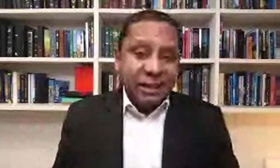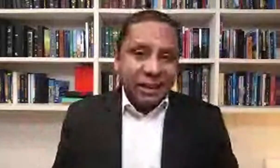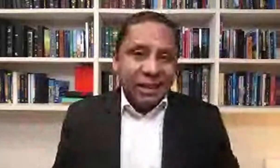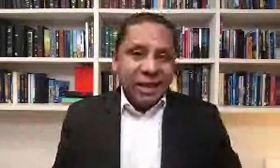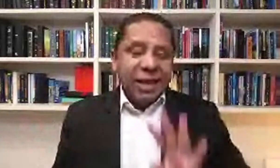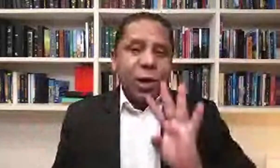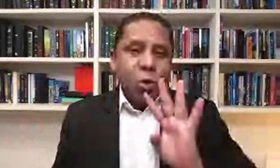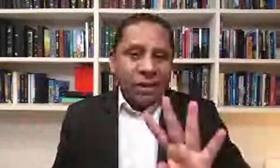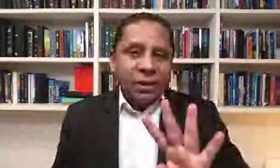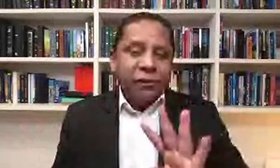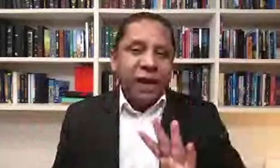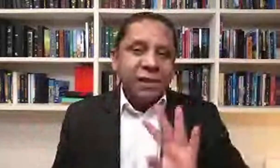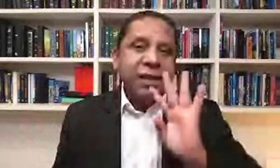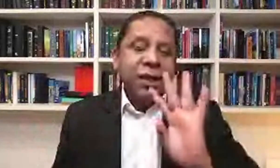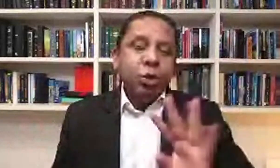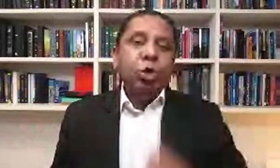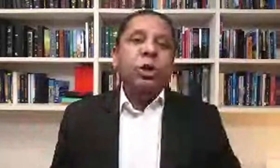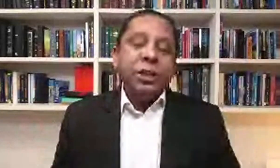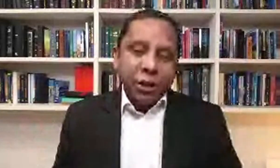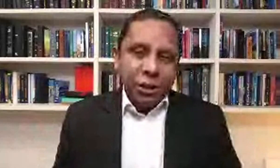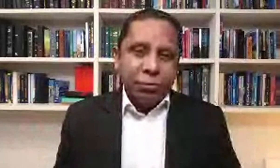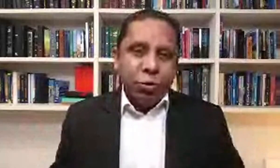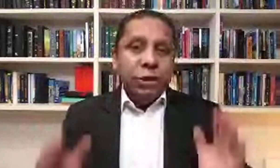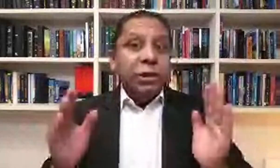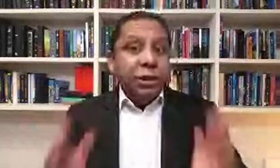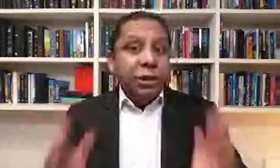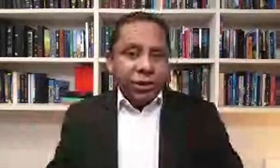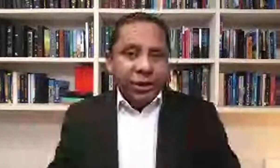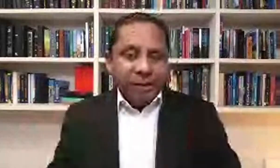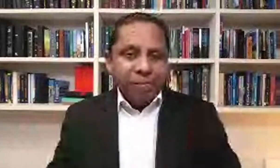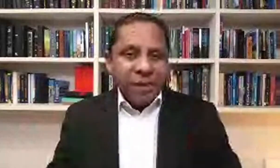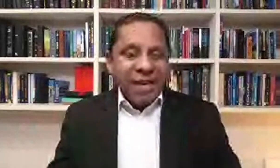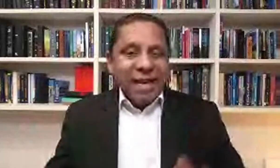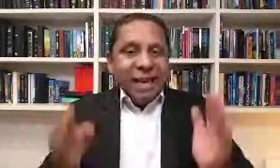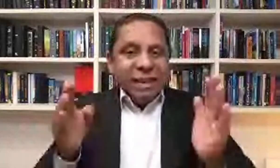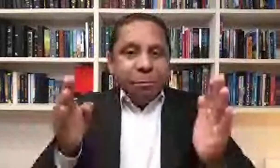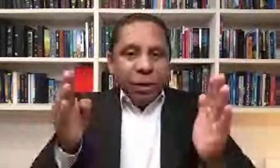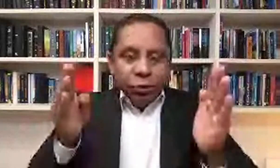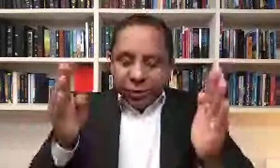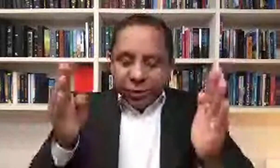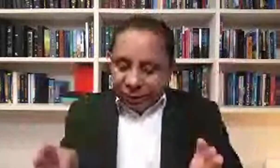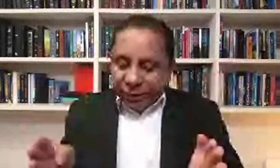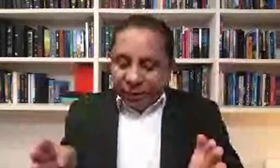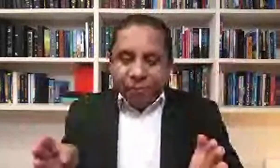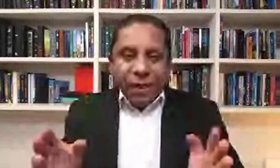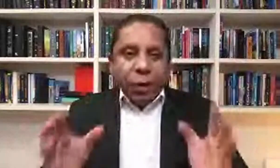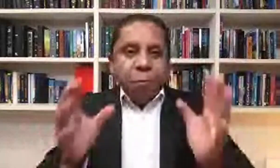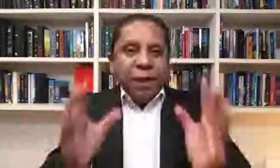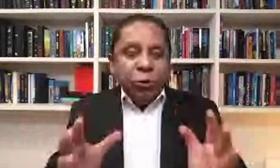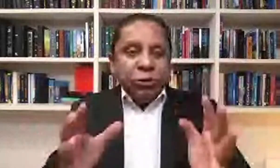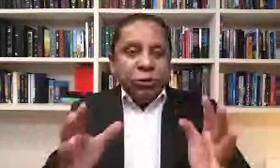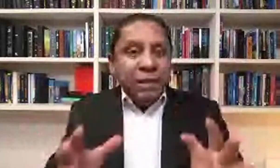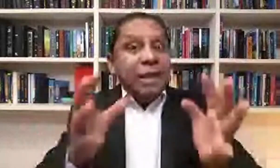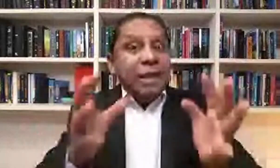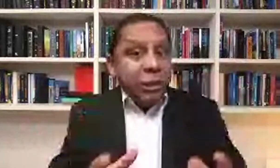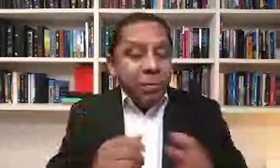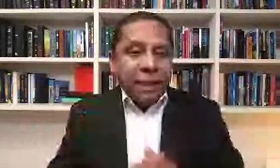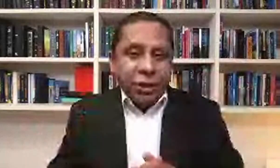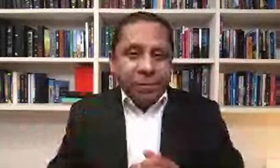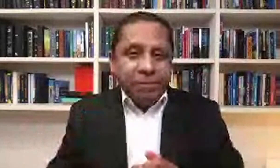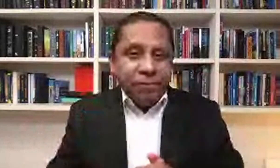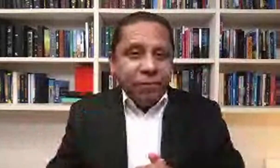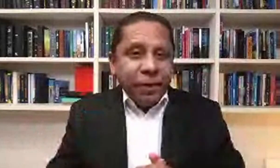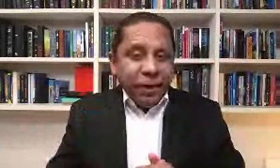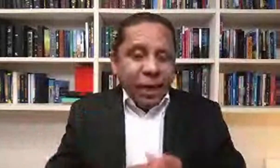de Tiatira. É a quarta fase do cristianismo, Tiatira. Esse período de Tiatira é o período também da